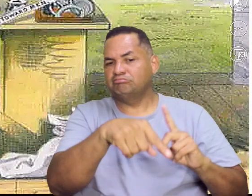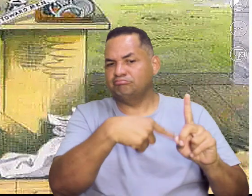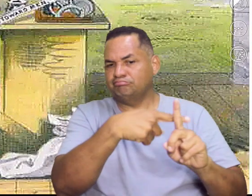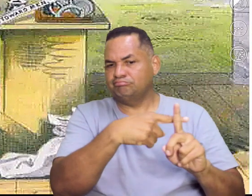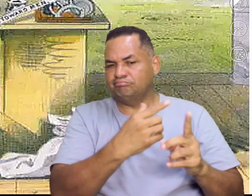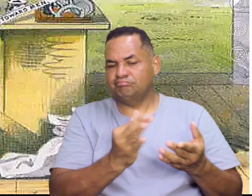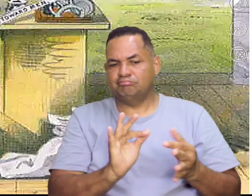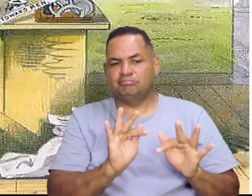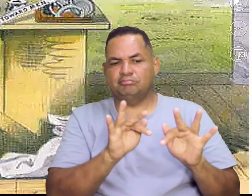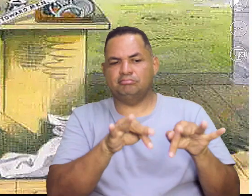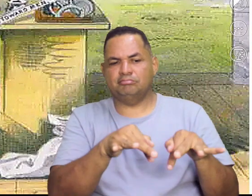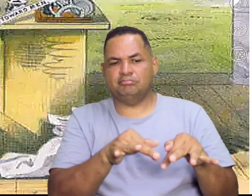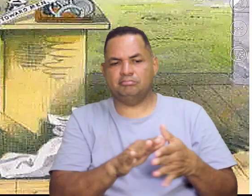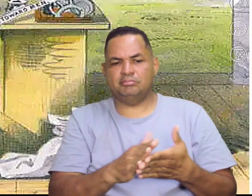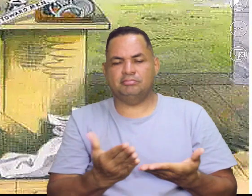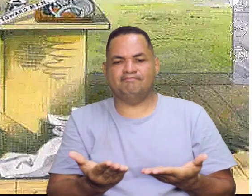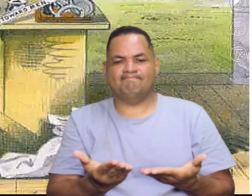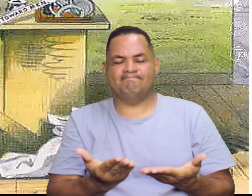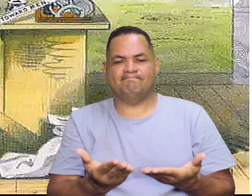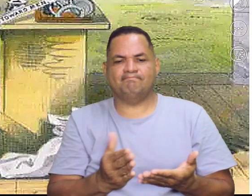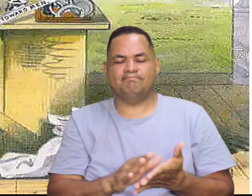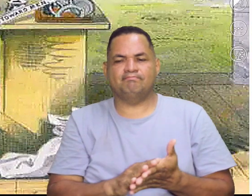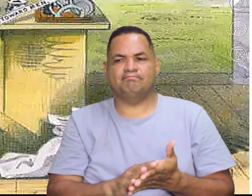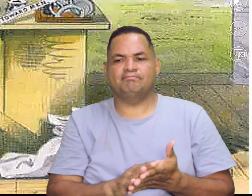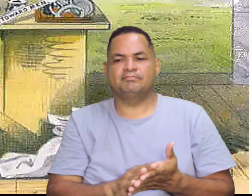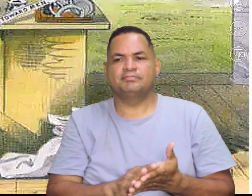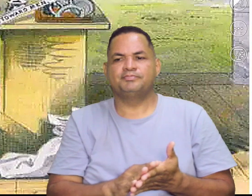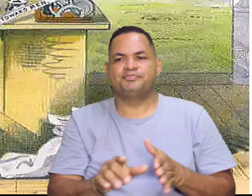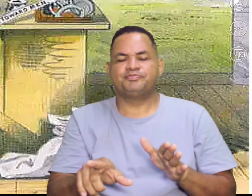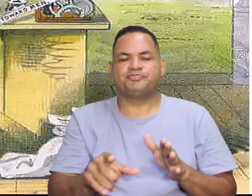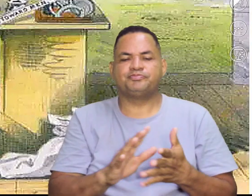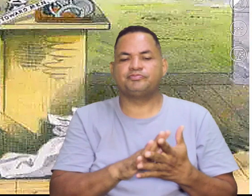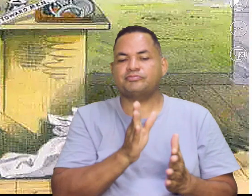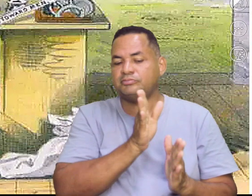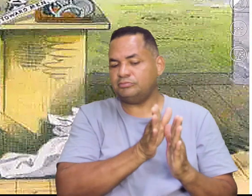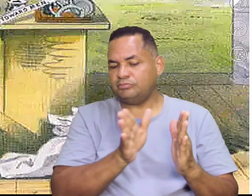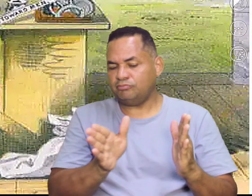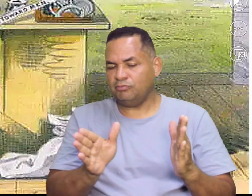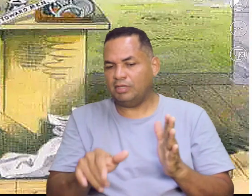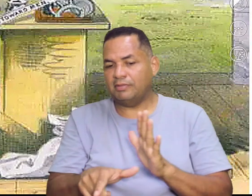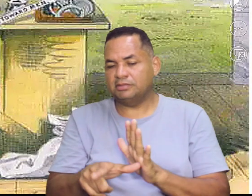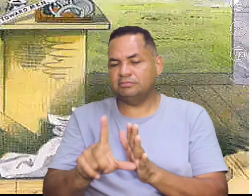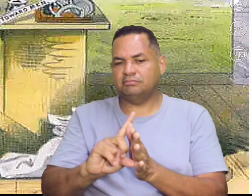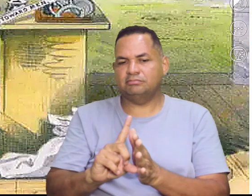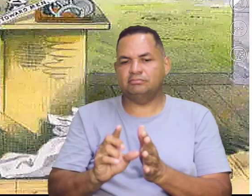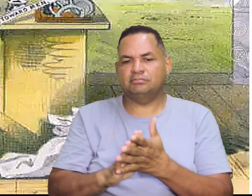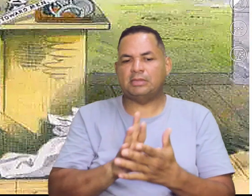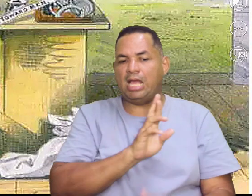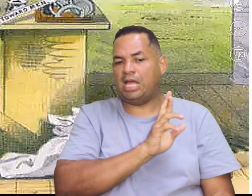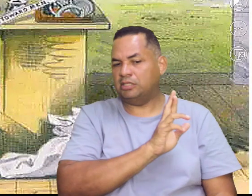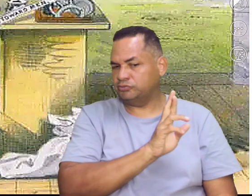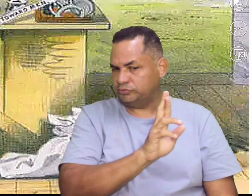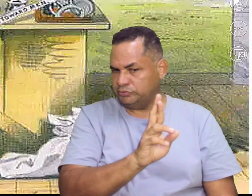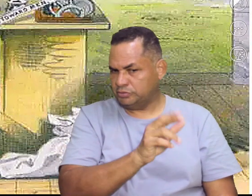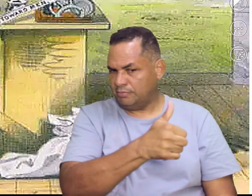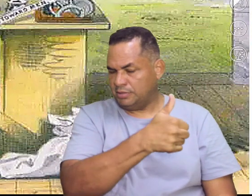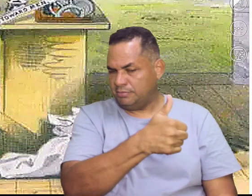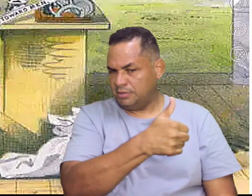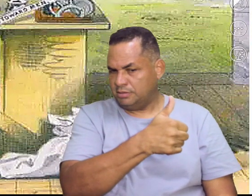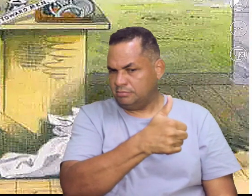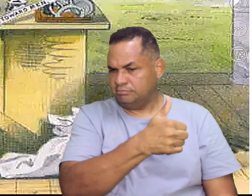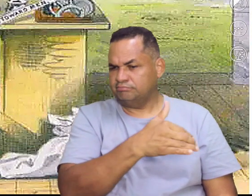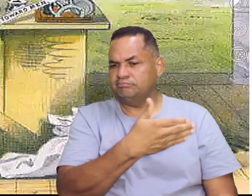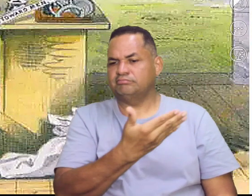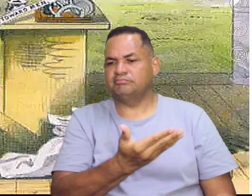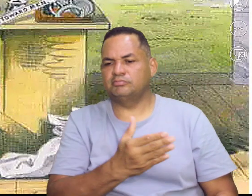fase aqui, a sociedade ela passa por duas fases antes, que é a religiosa, que é aquela